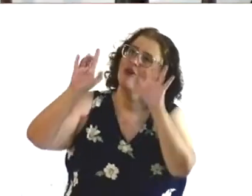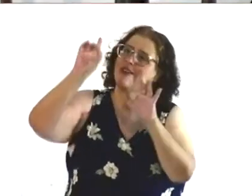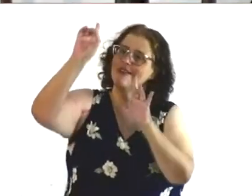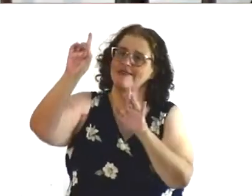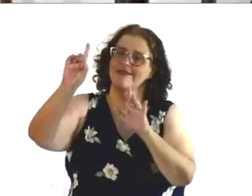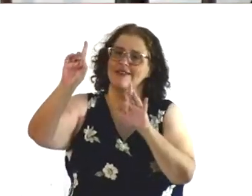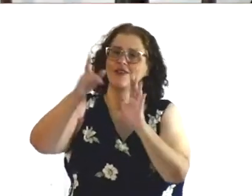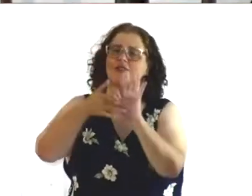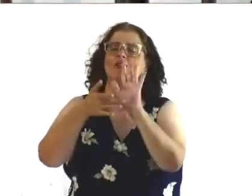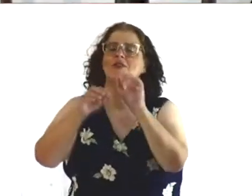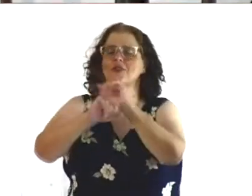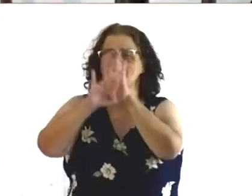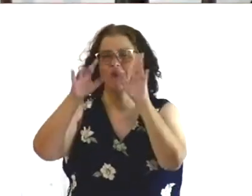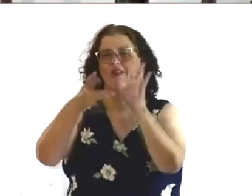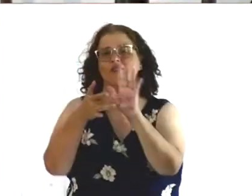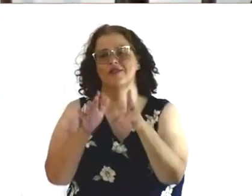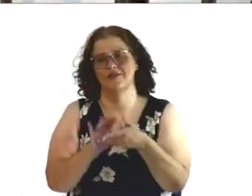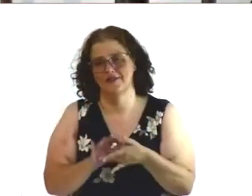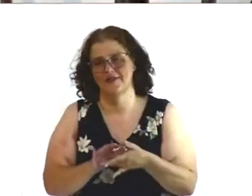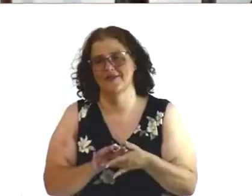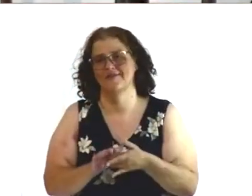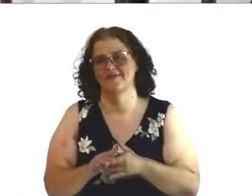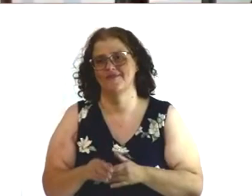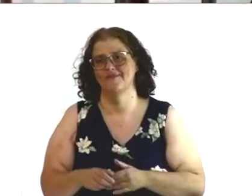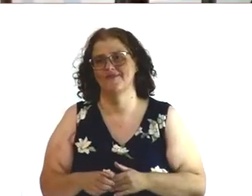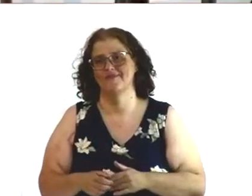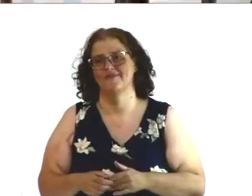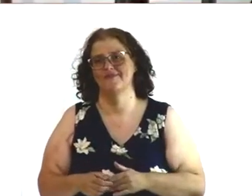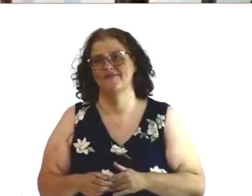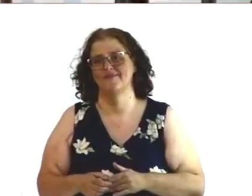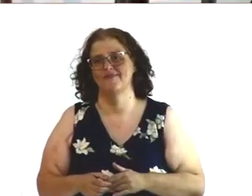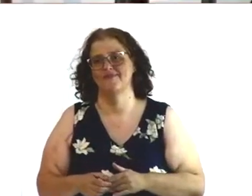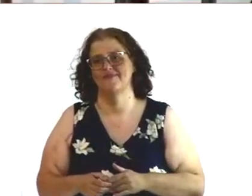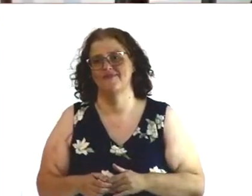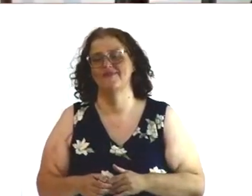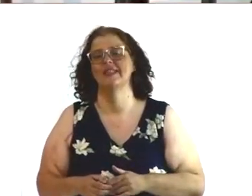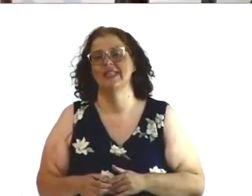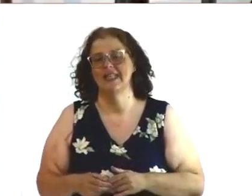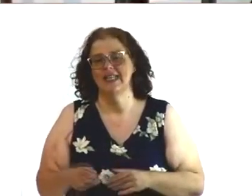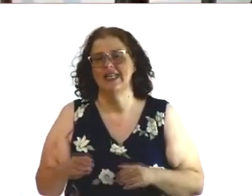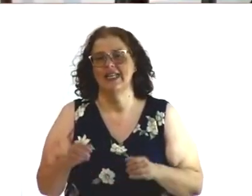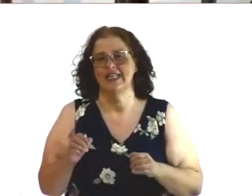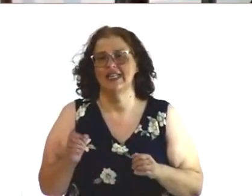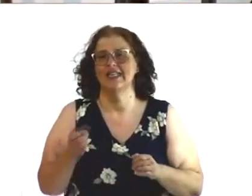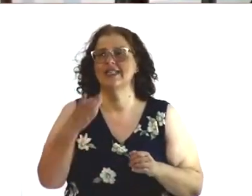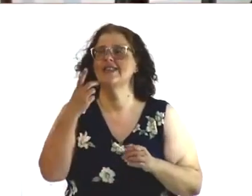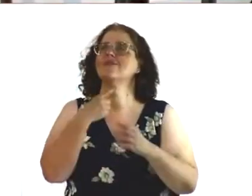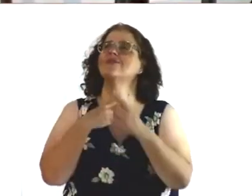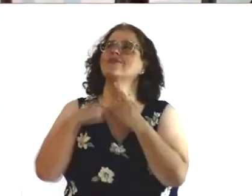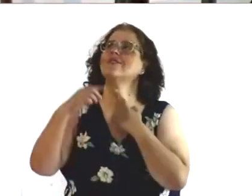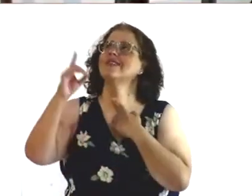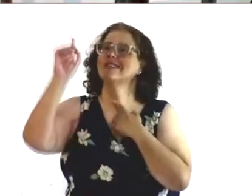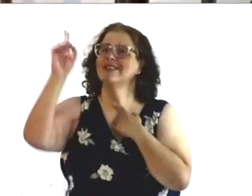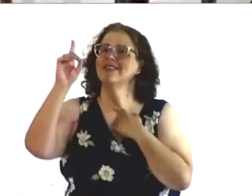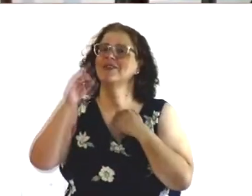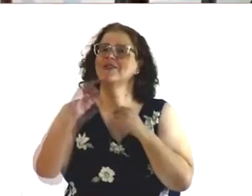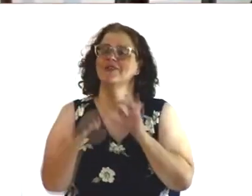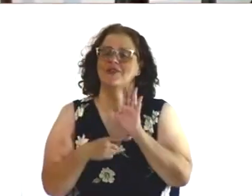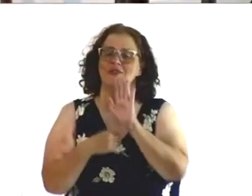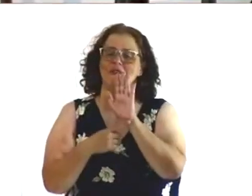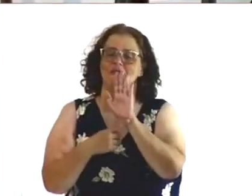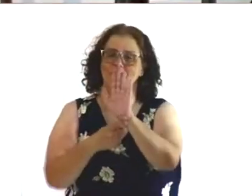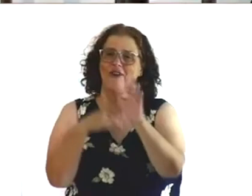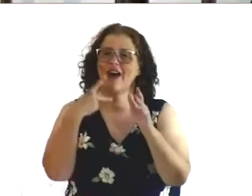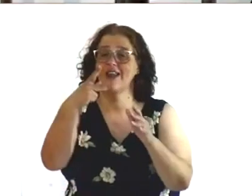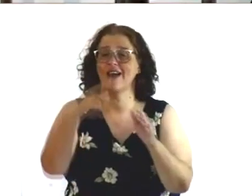opera também através dos atos dos homens não regenerados. Isso é o Senhor. Adoremos em espírito e em